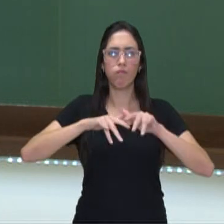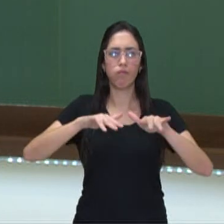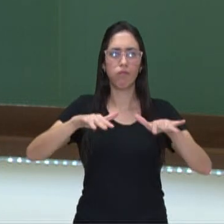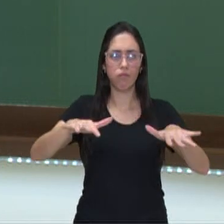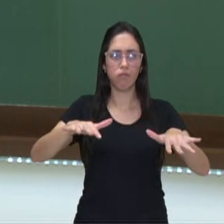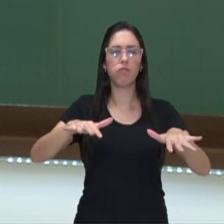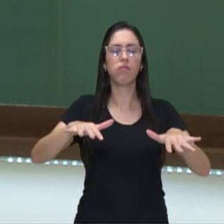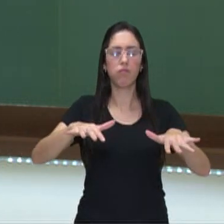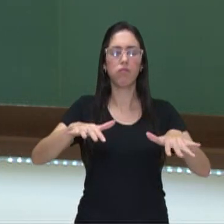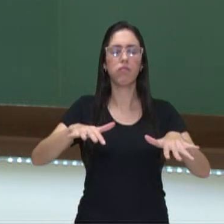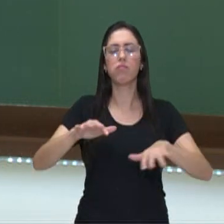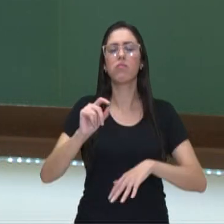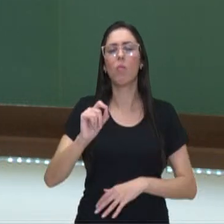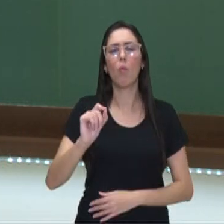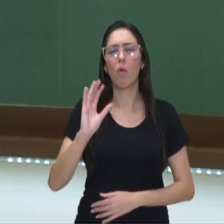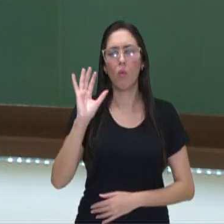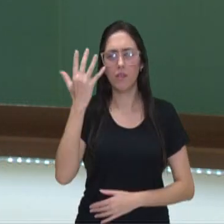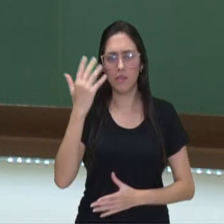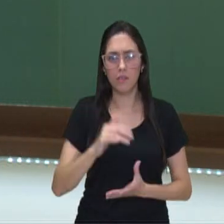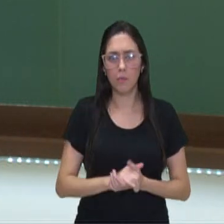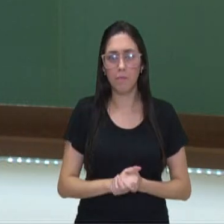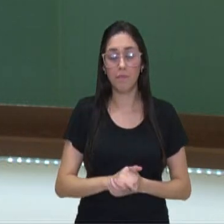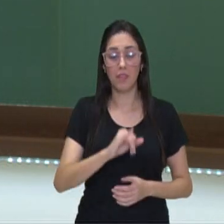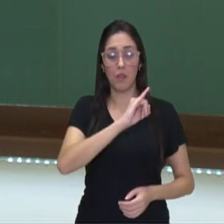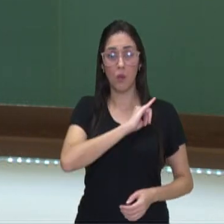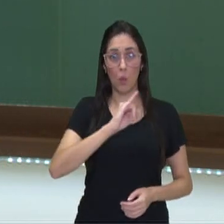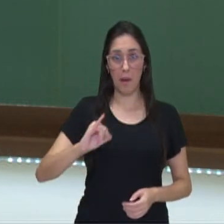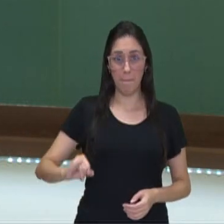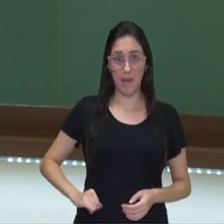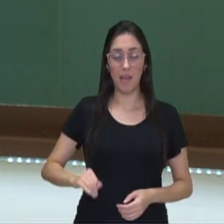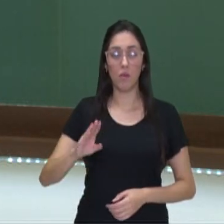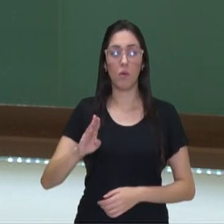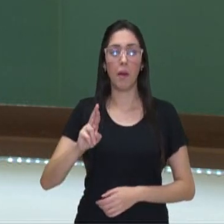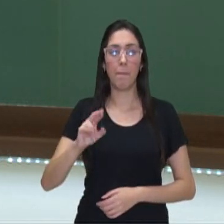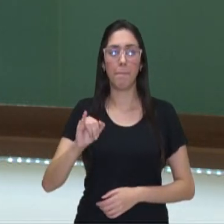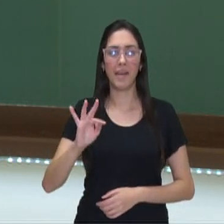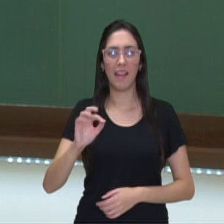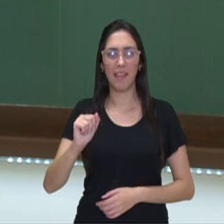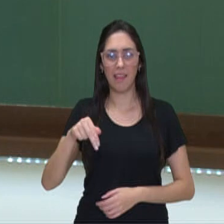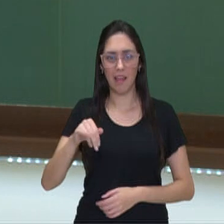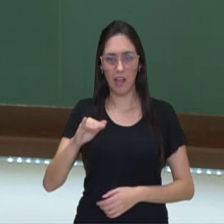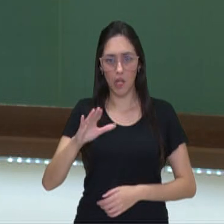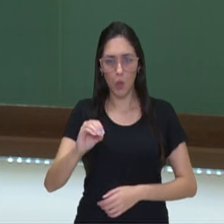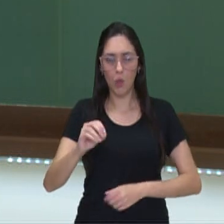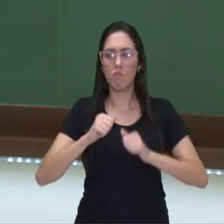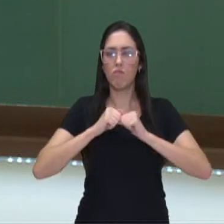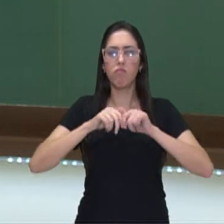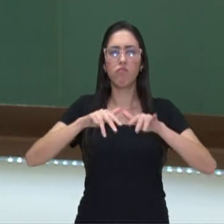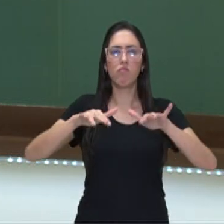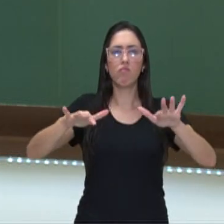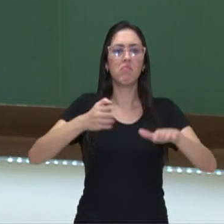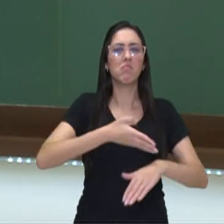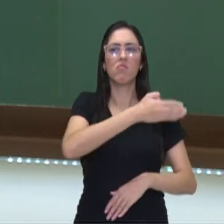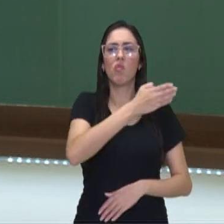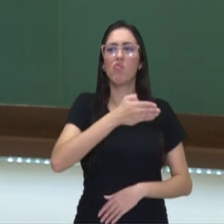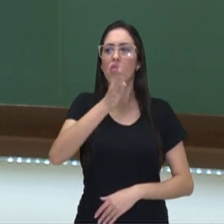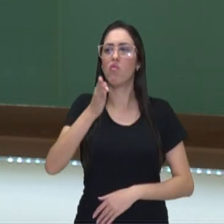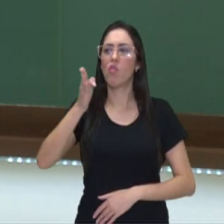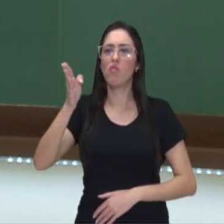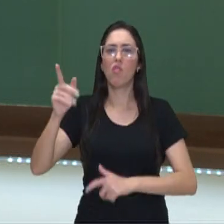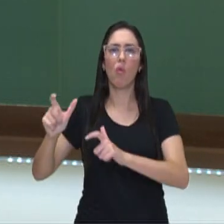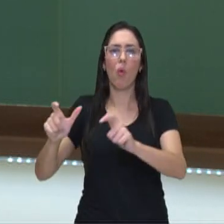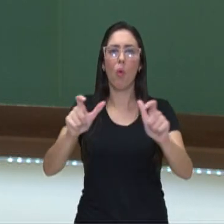primeiro fator que ela está colocando? O Império Britânico se expandiu para vários outros locais no mundo, isso no